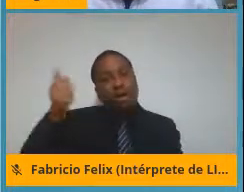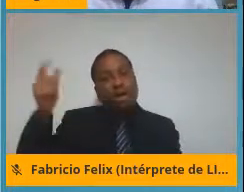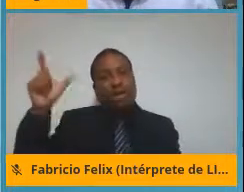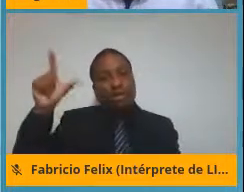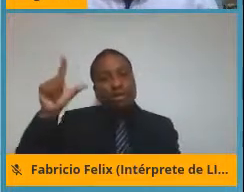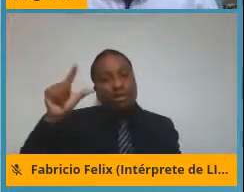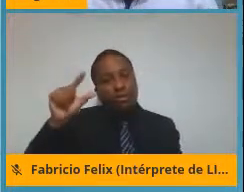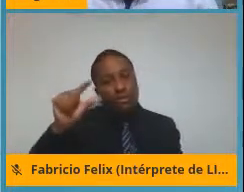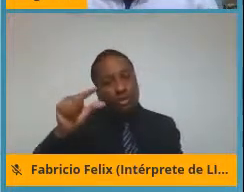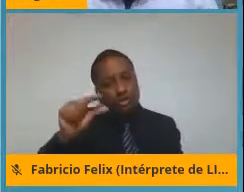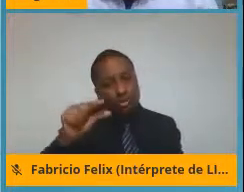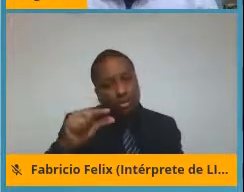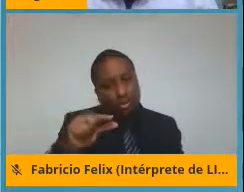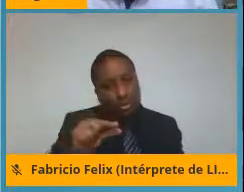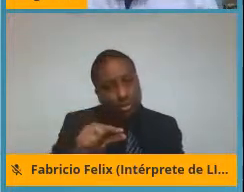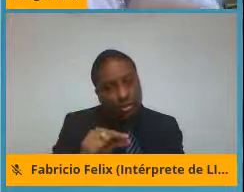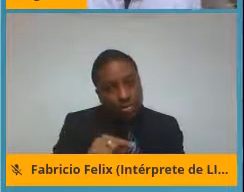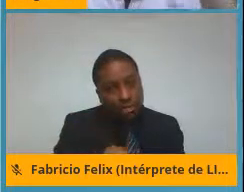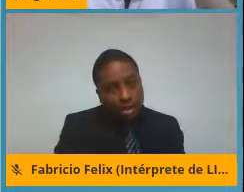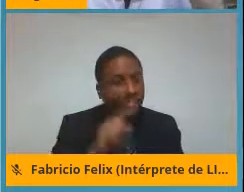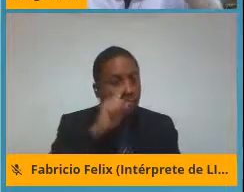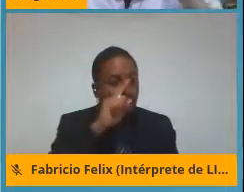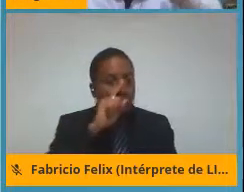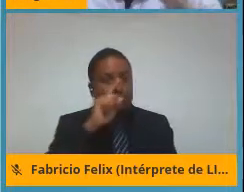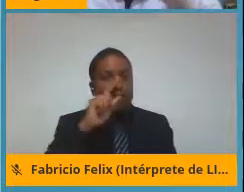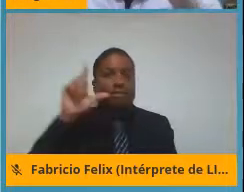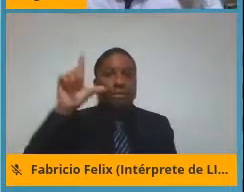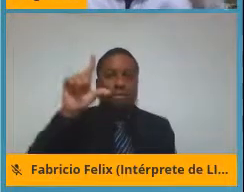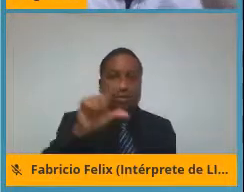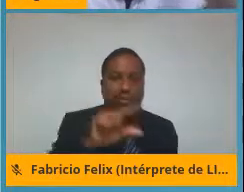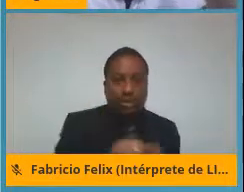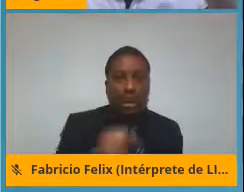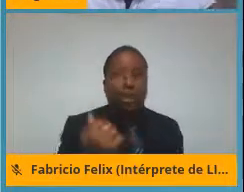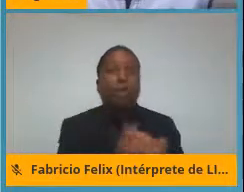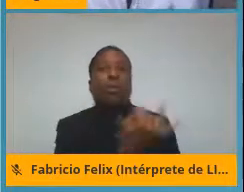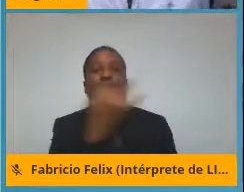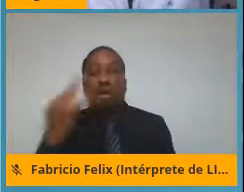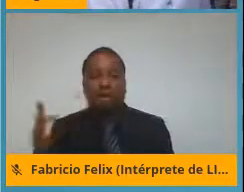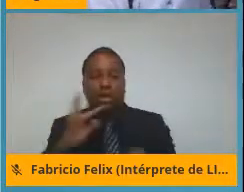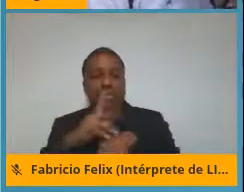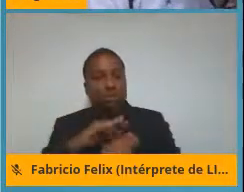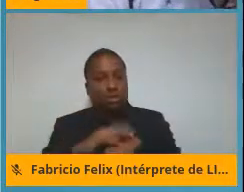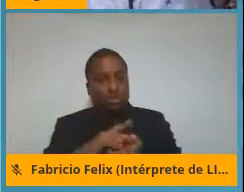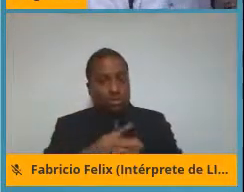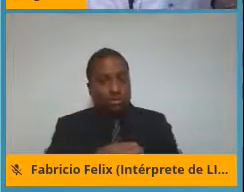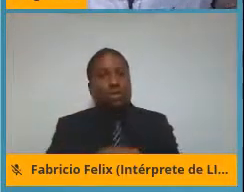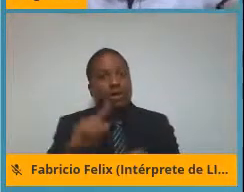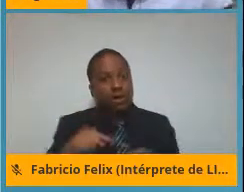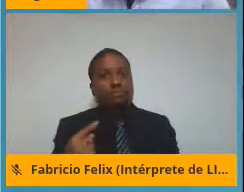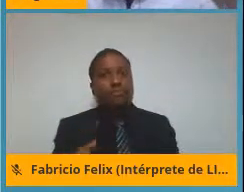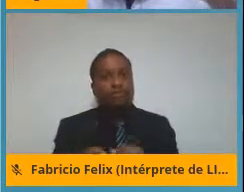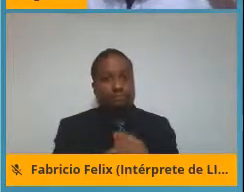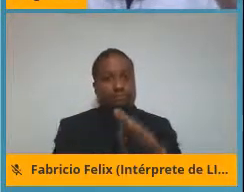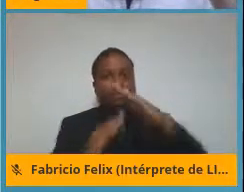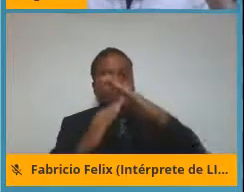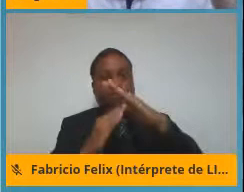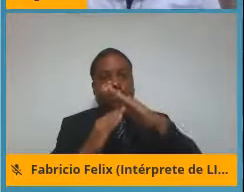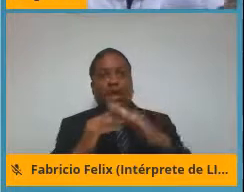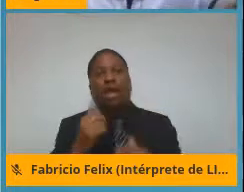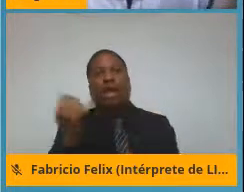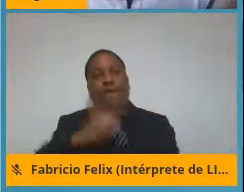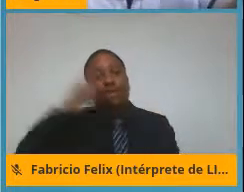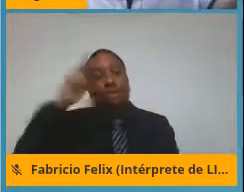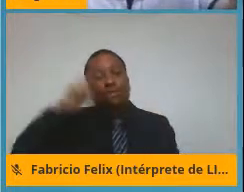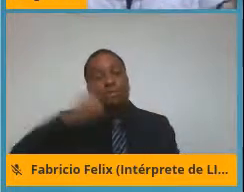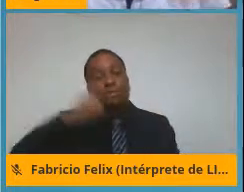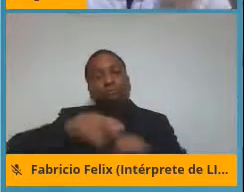está indo para regiões de baixo risco. O número de infecciosos ativos ainda é alto, a velocidade de contágio está baixa, né? Mas